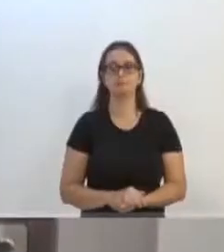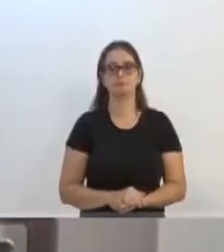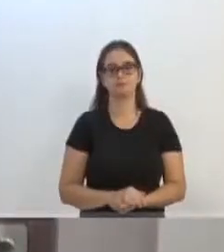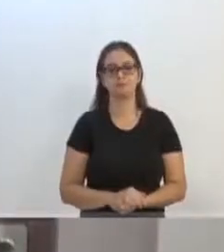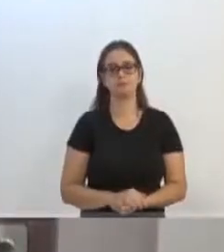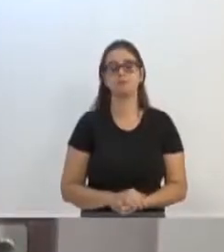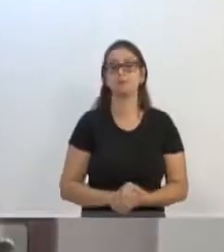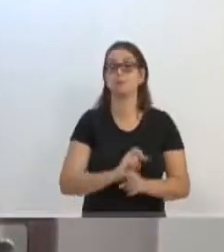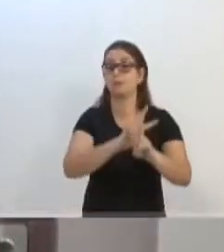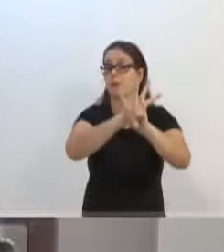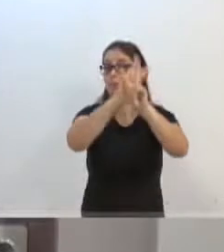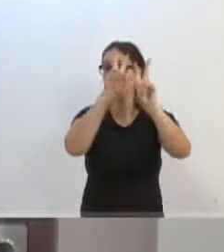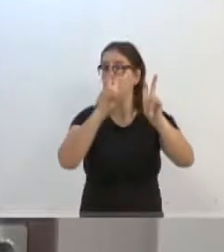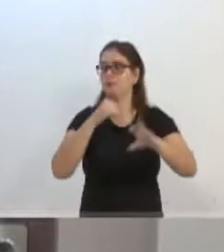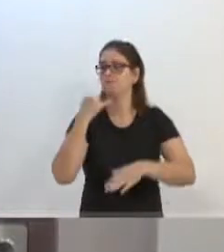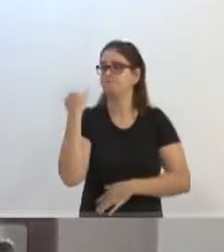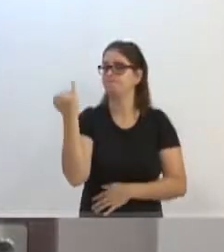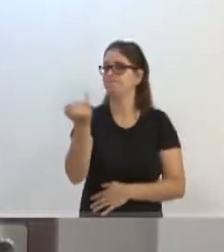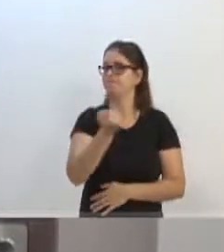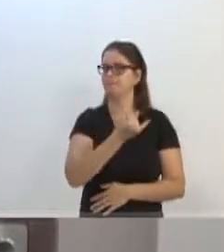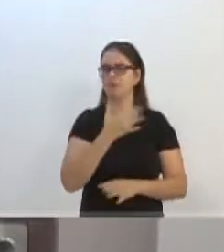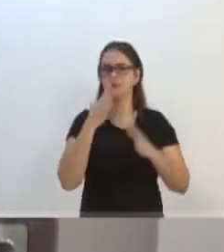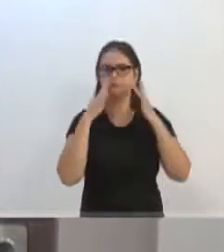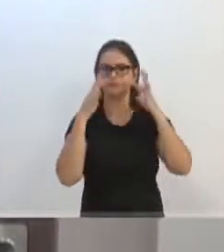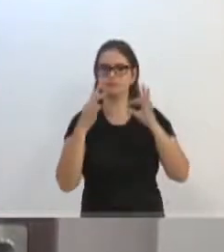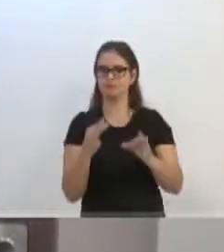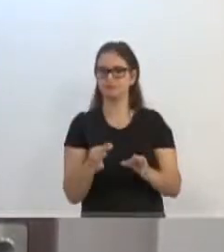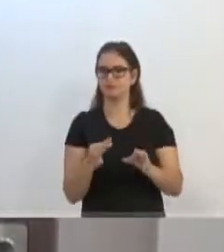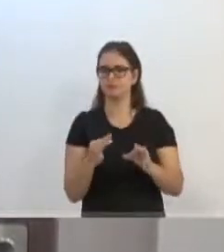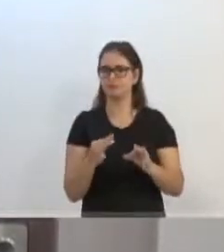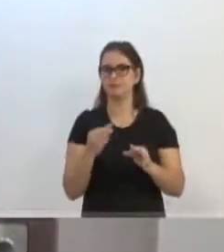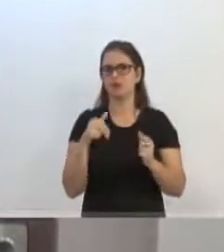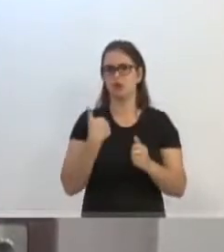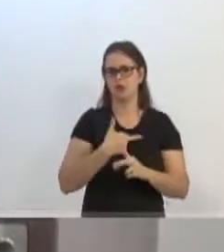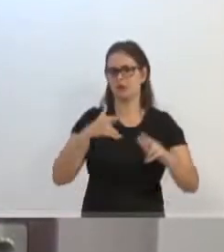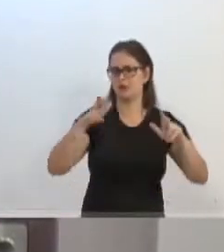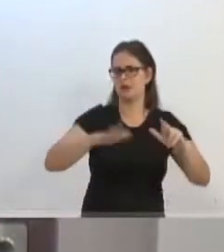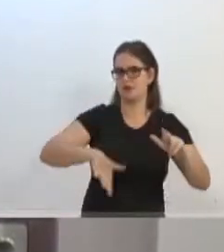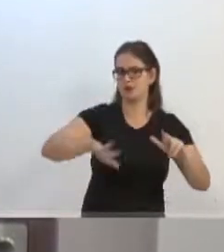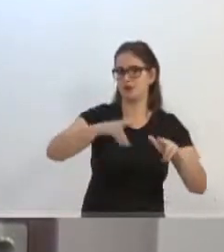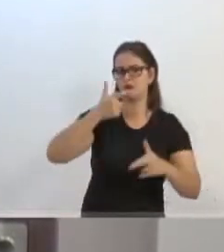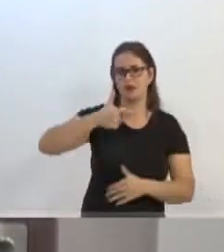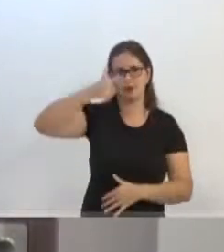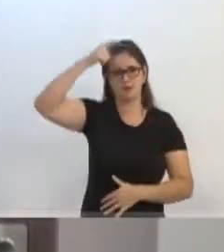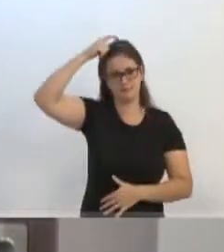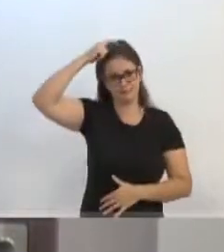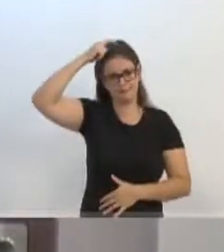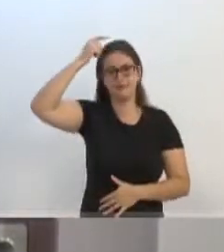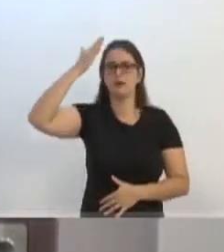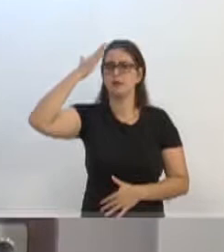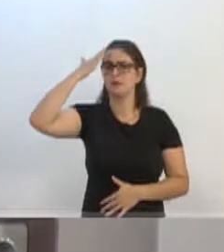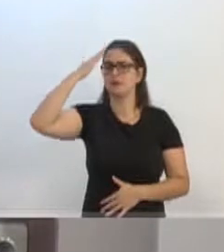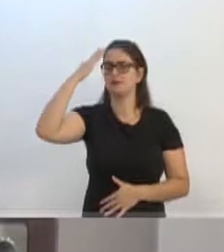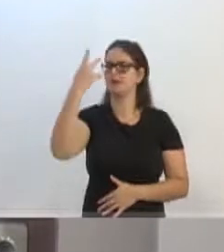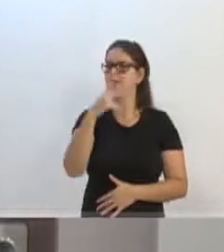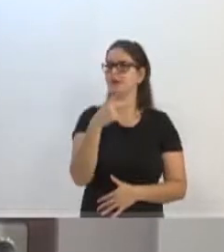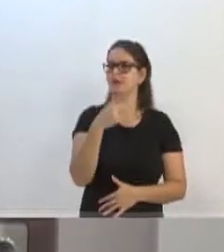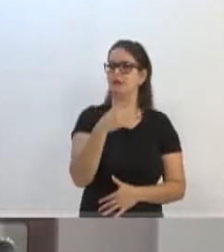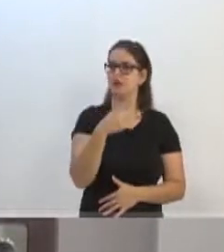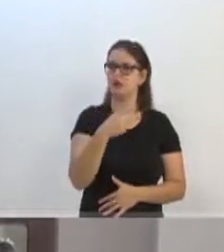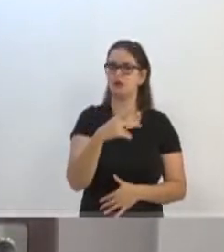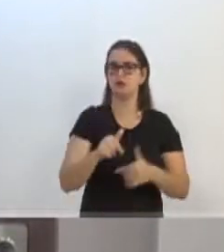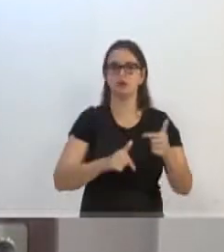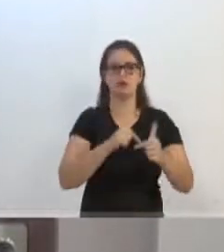O parlamentar Almir Vieira falou dos trabalhos e recursos destinados para a pavimentação da rua Guilherme Liders,